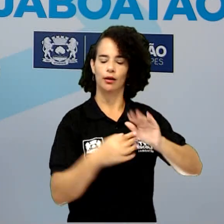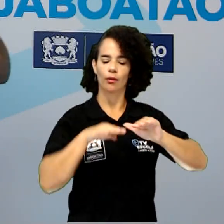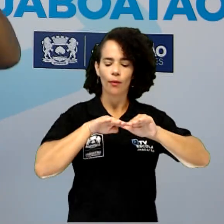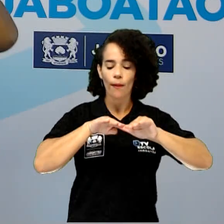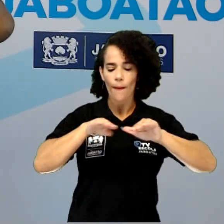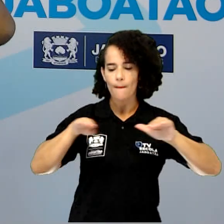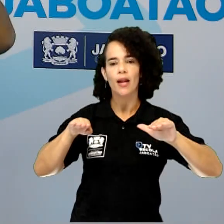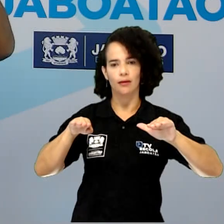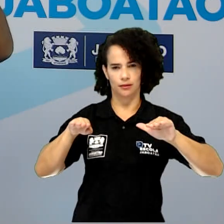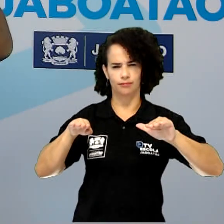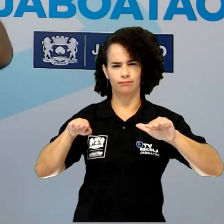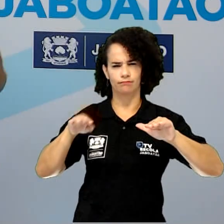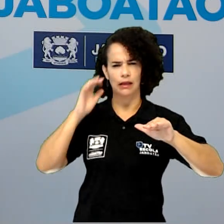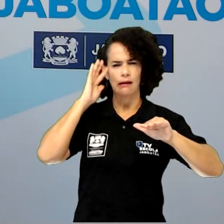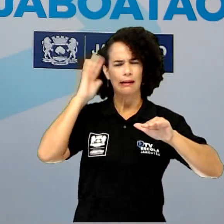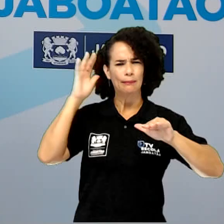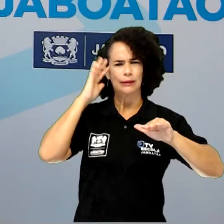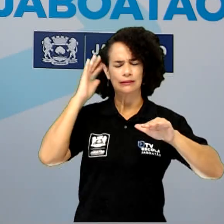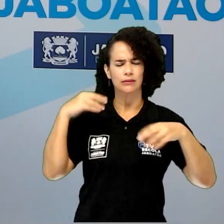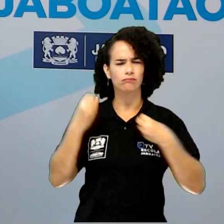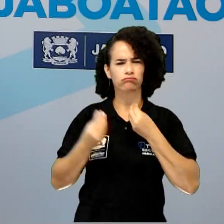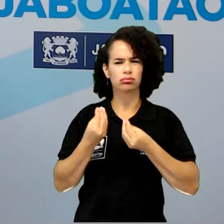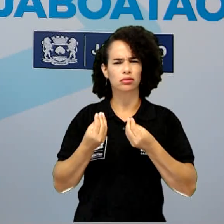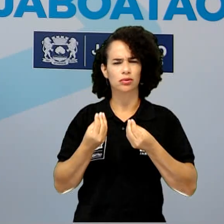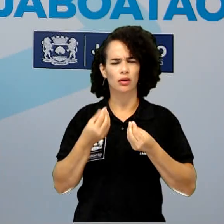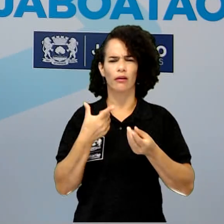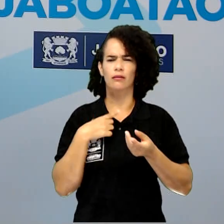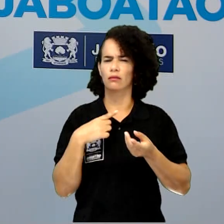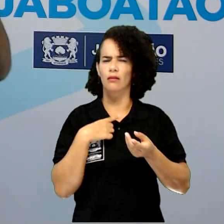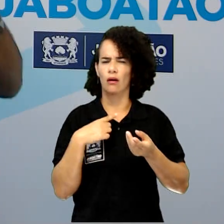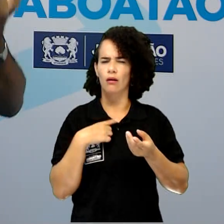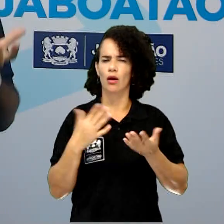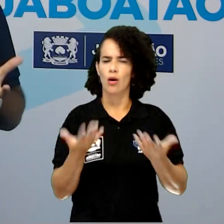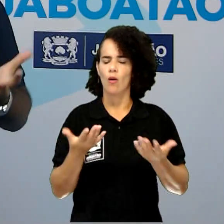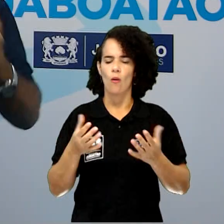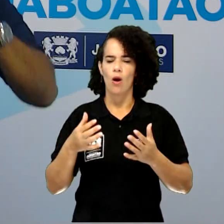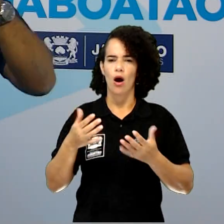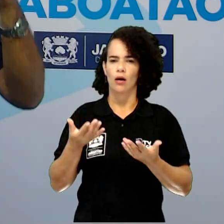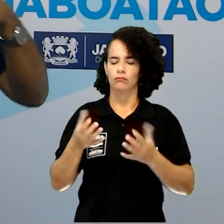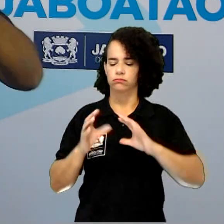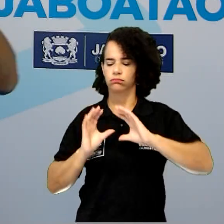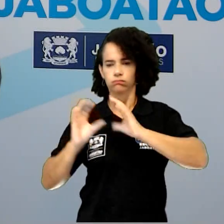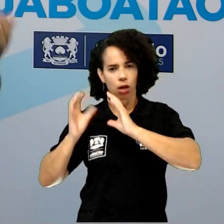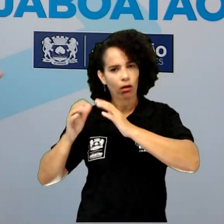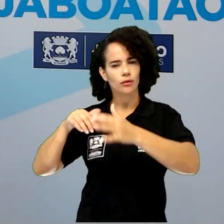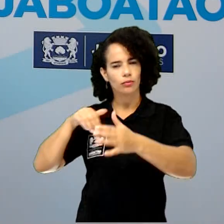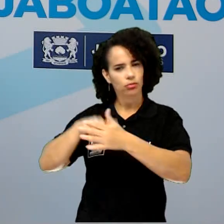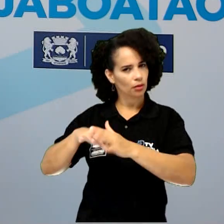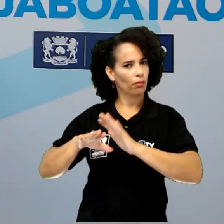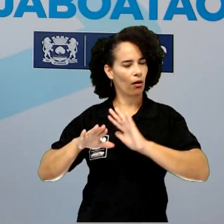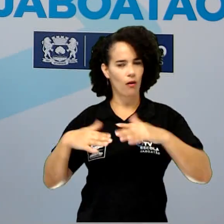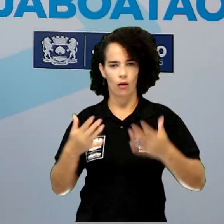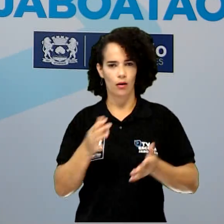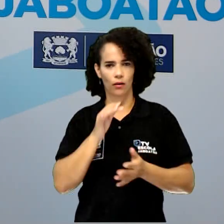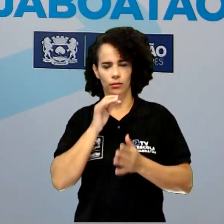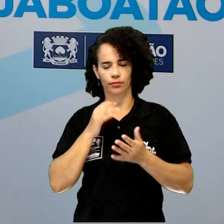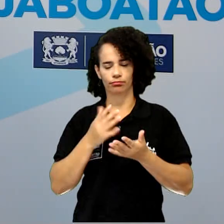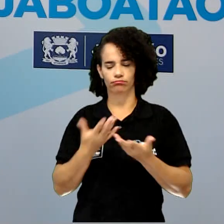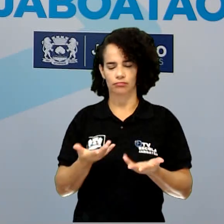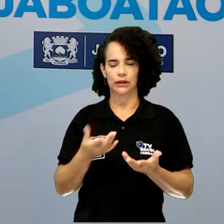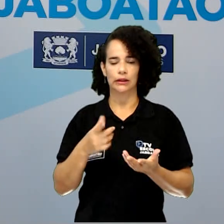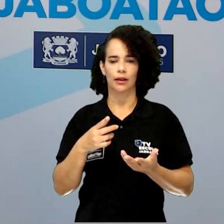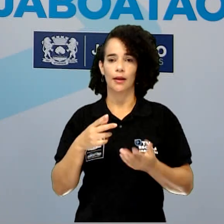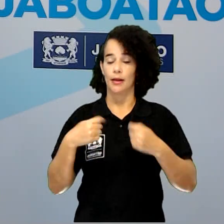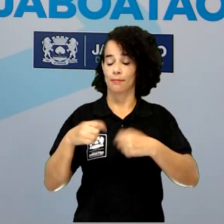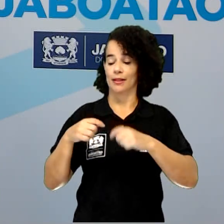superfície plana. Imagina aí comigo que tu tem uma bola de futebol, ou de basquete, ou de vôlei, e resolva tirar uma